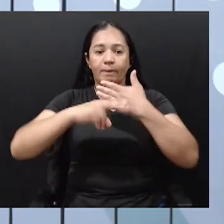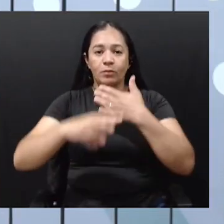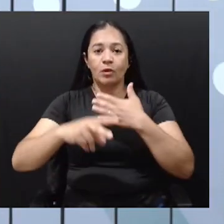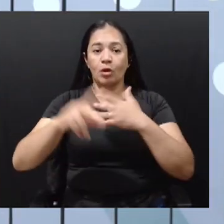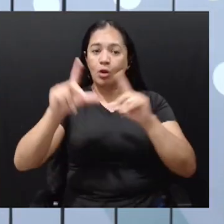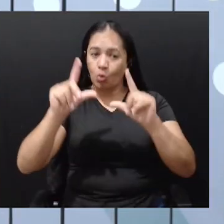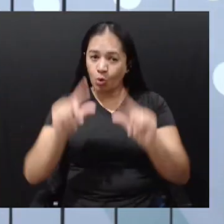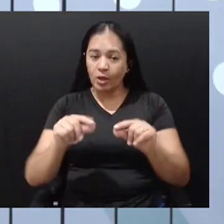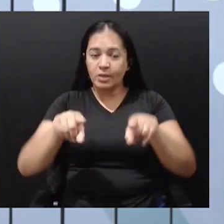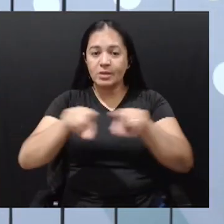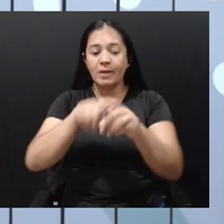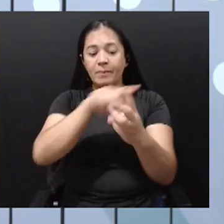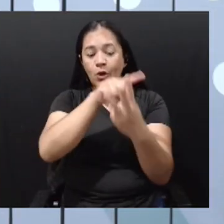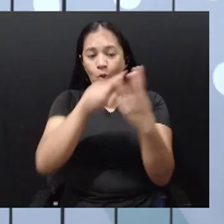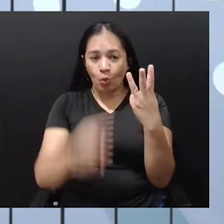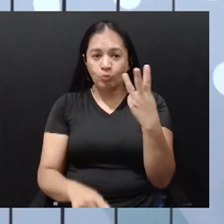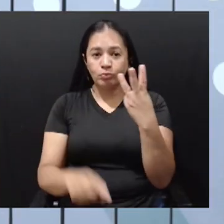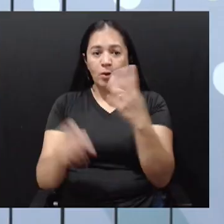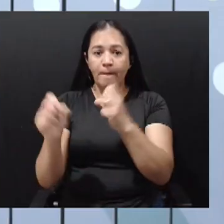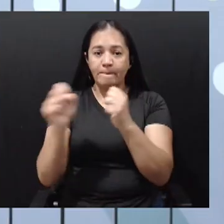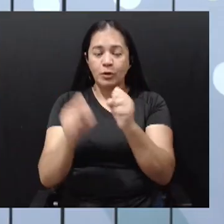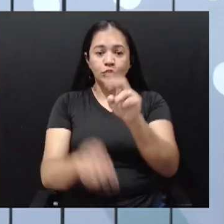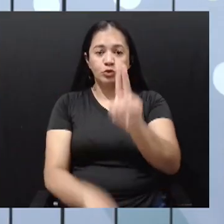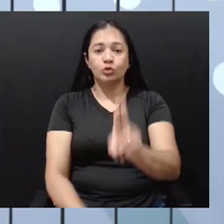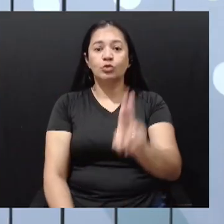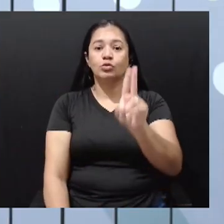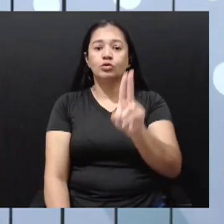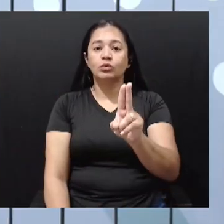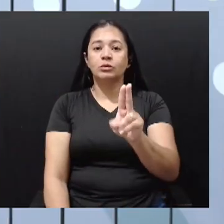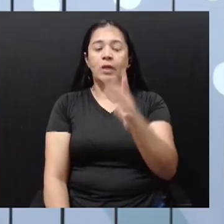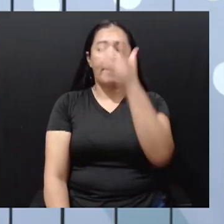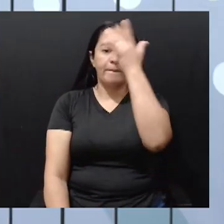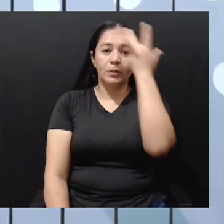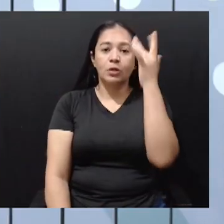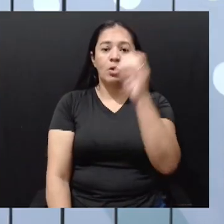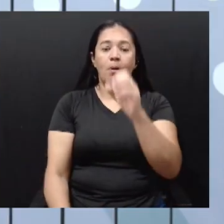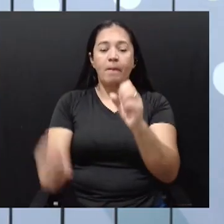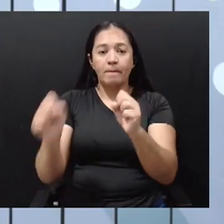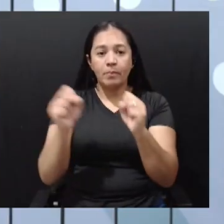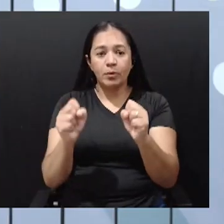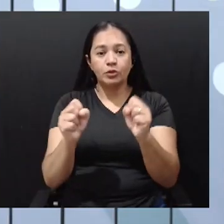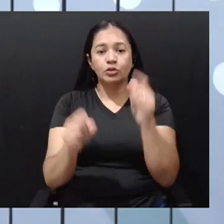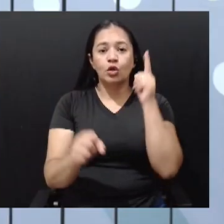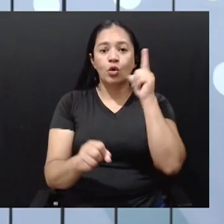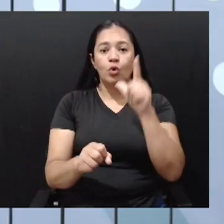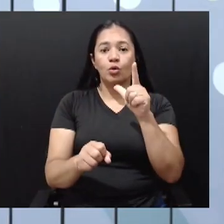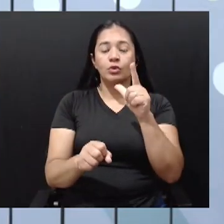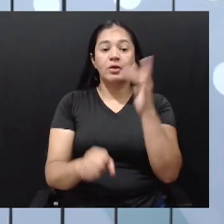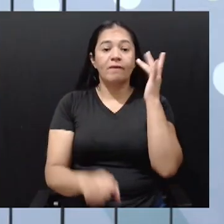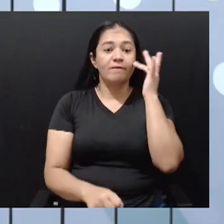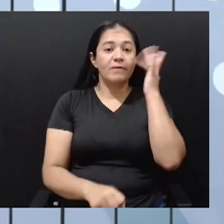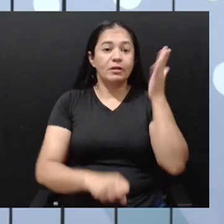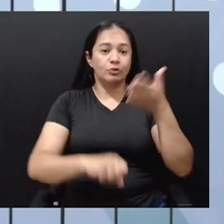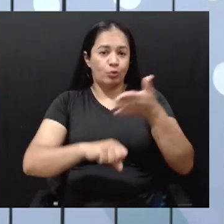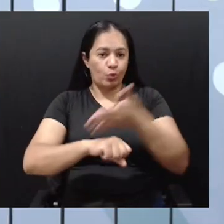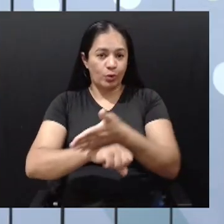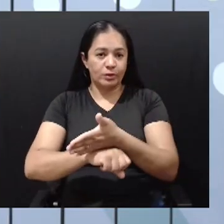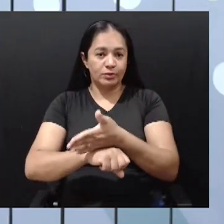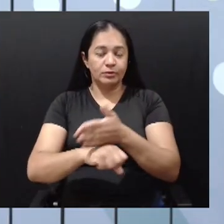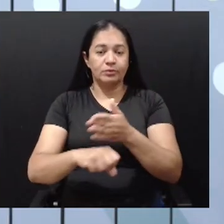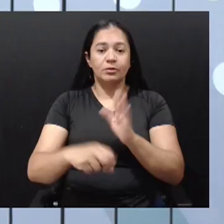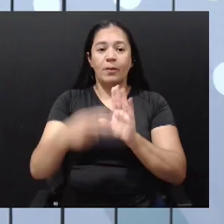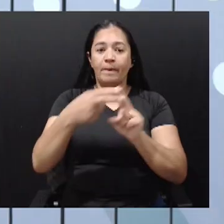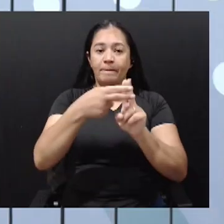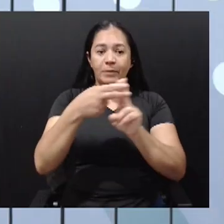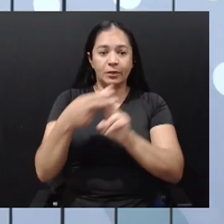3 podem ser utilizados e a pessoa ela pode conseguir de fácil acesso pelo Sistema Único de Saúde. Você